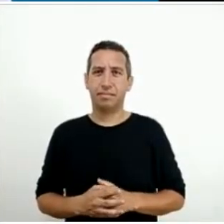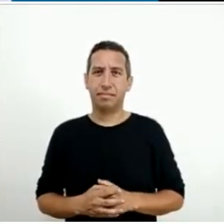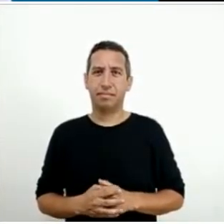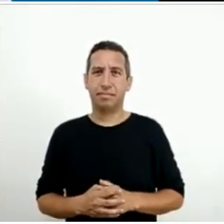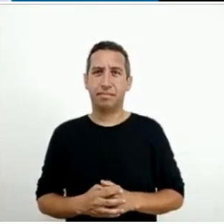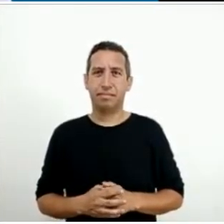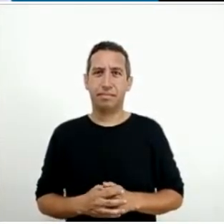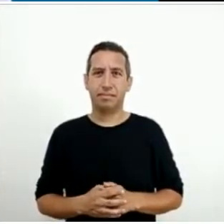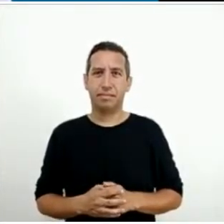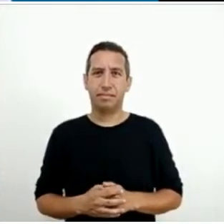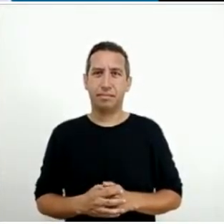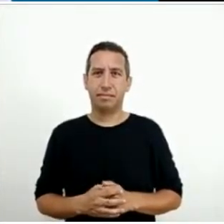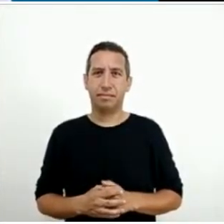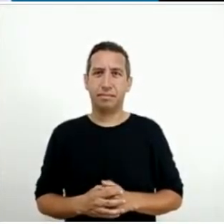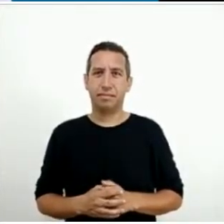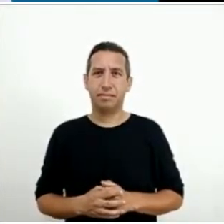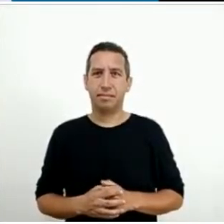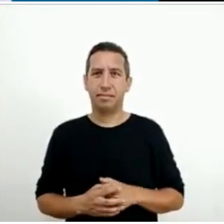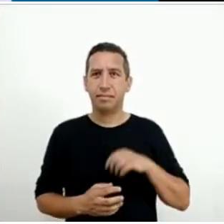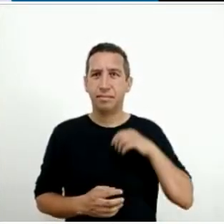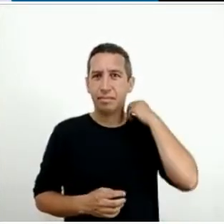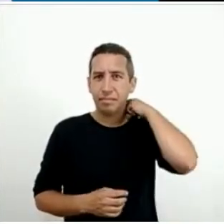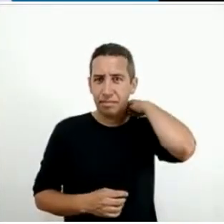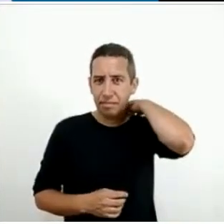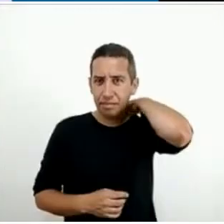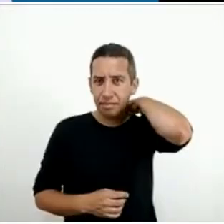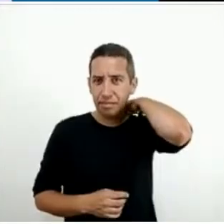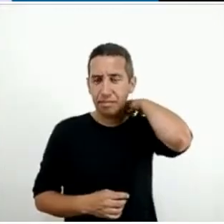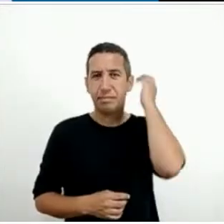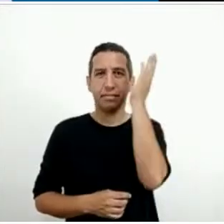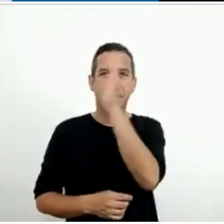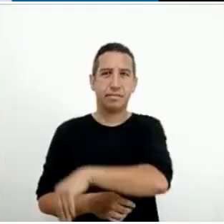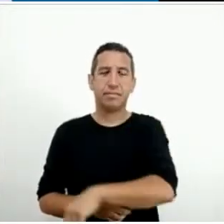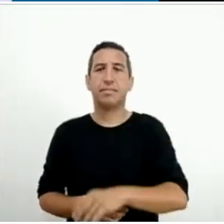Slides ok. Tá ok?